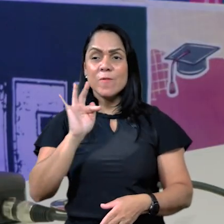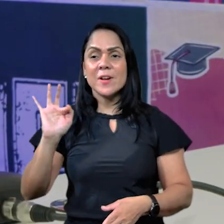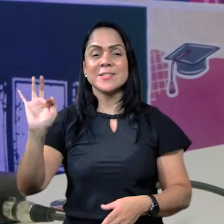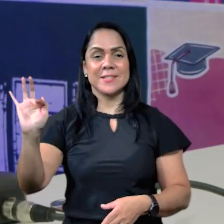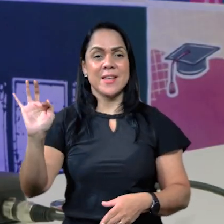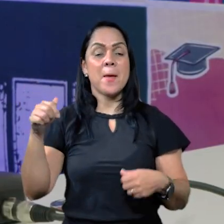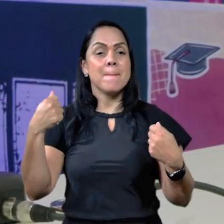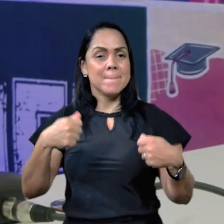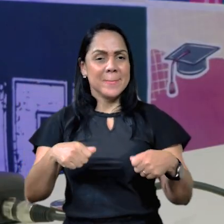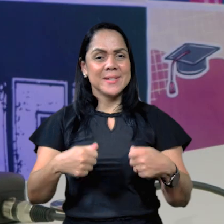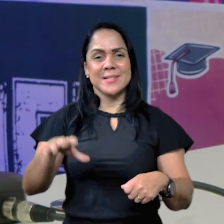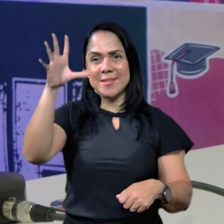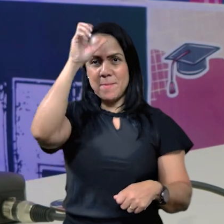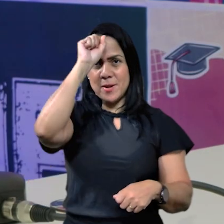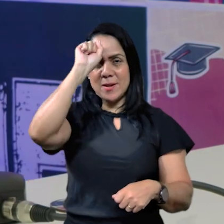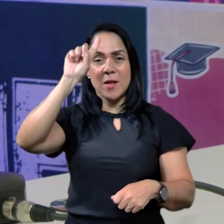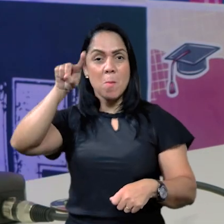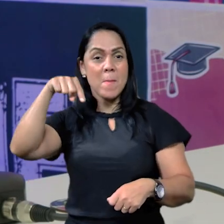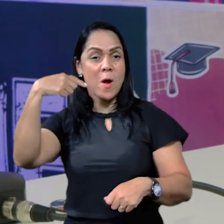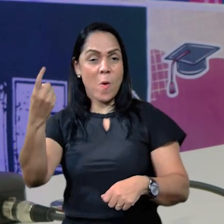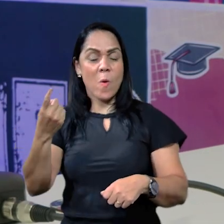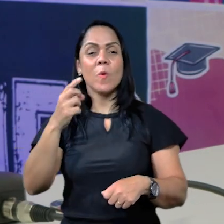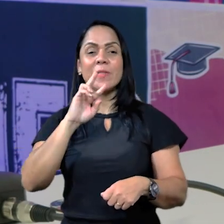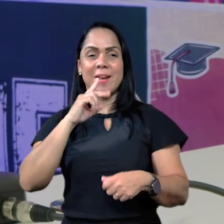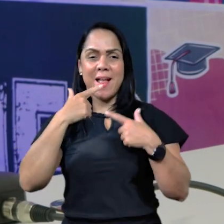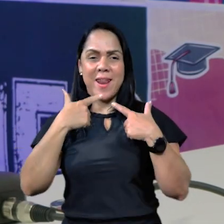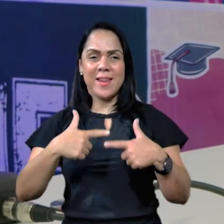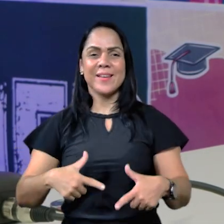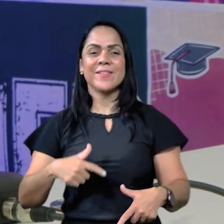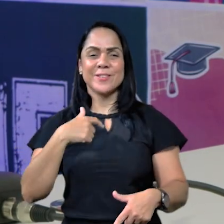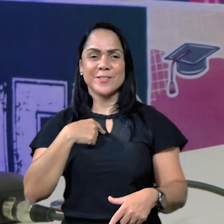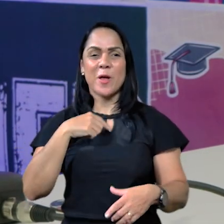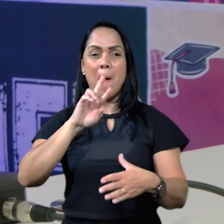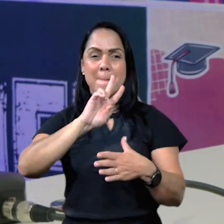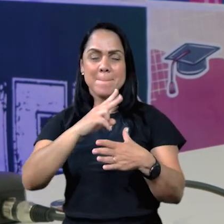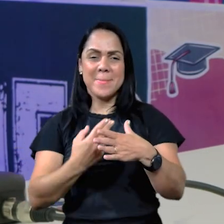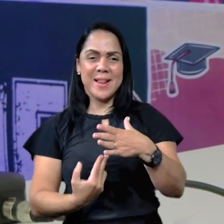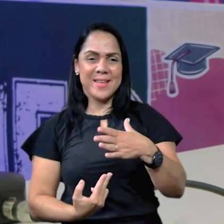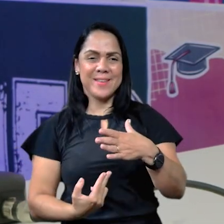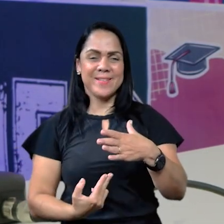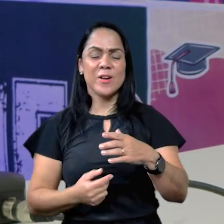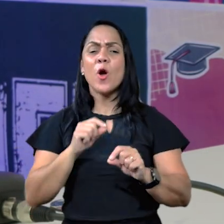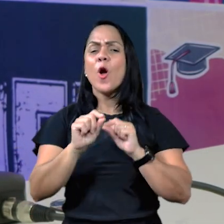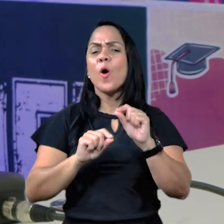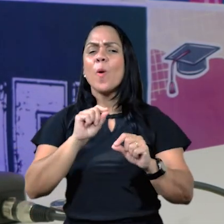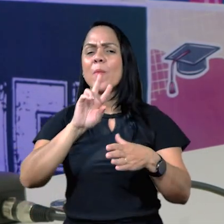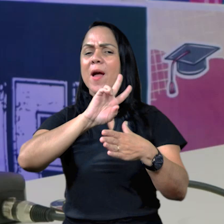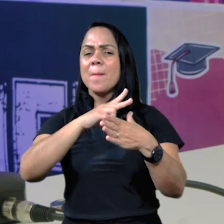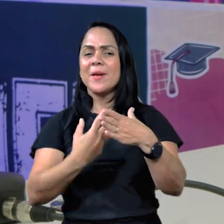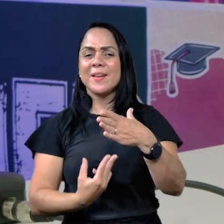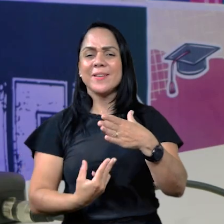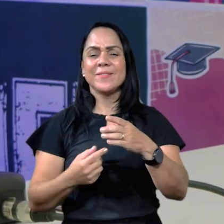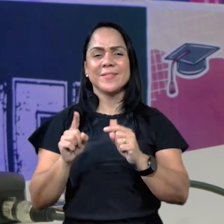aprender literalmente uma outra língua. E você é bilíngue. Sou bilíngue. Ai, como ela é bilíngue. Como que é bilíngue, sinal de